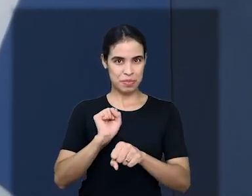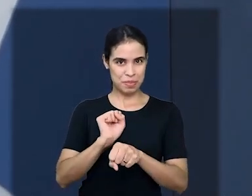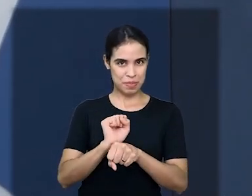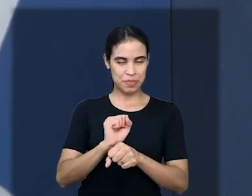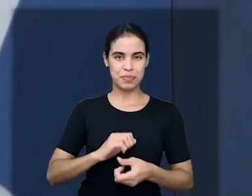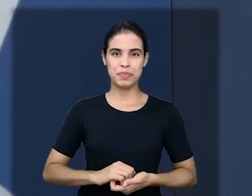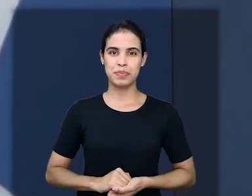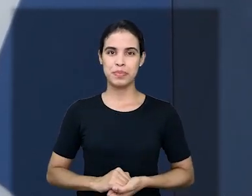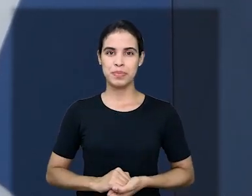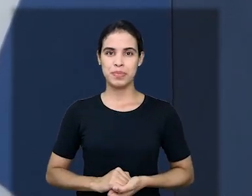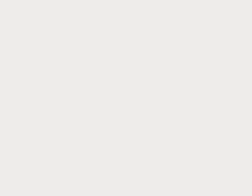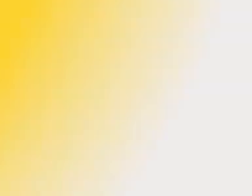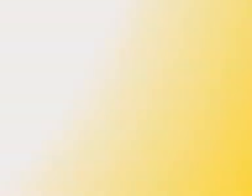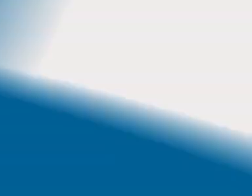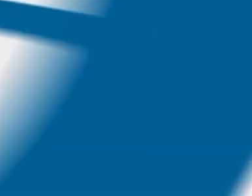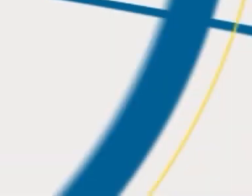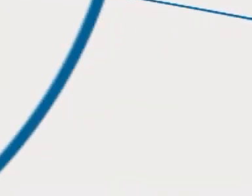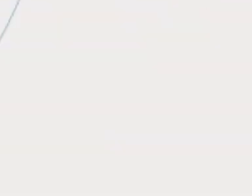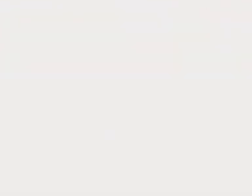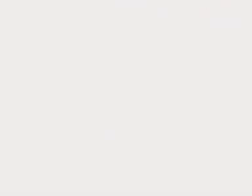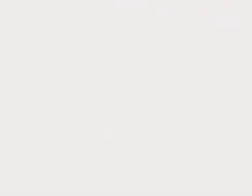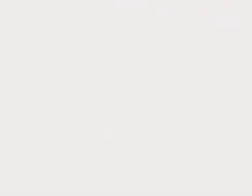pausa, a gente volta já já.